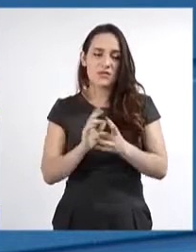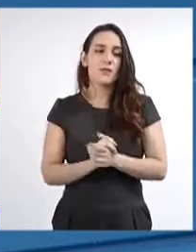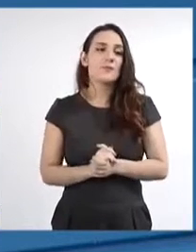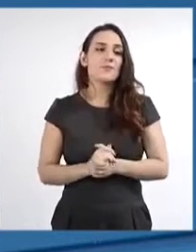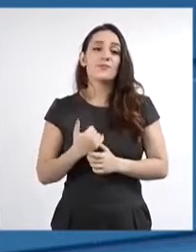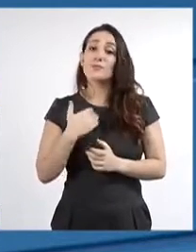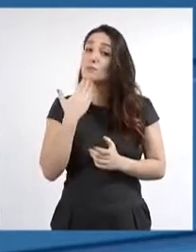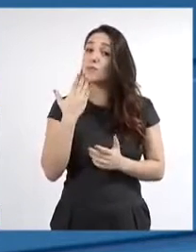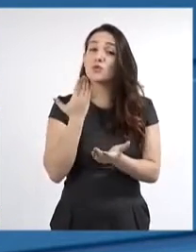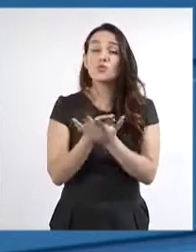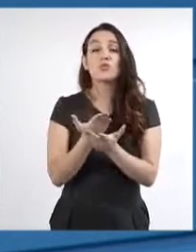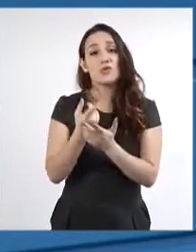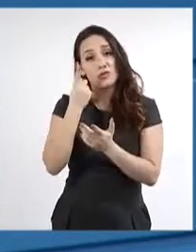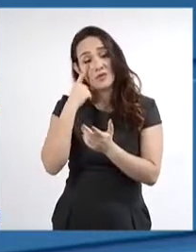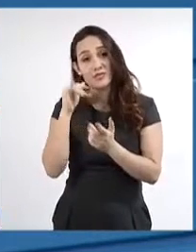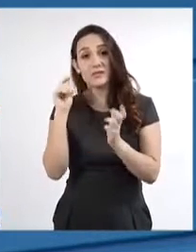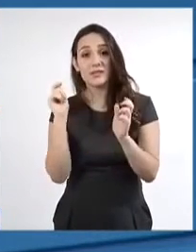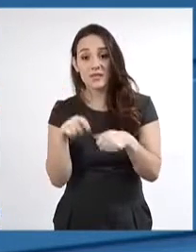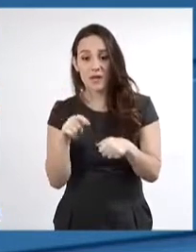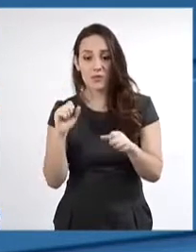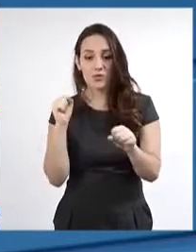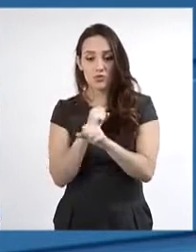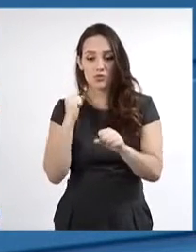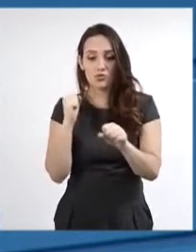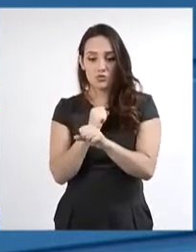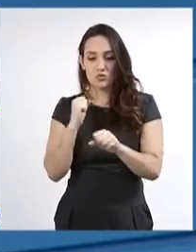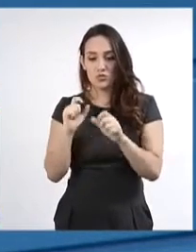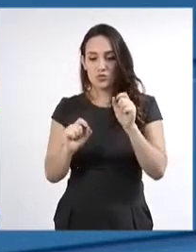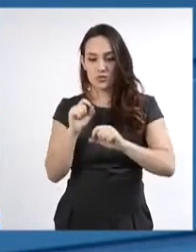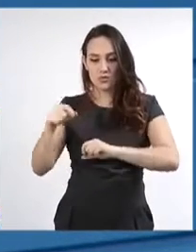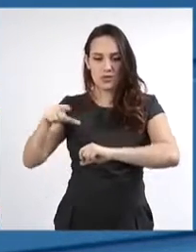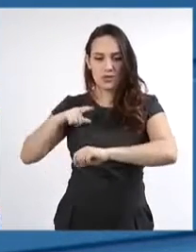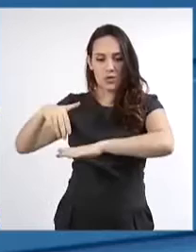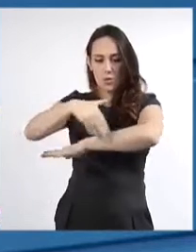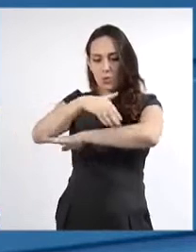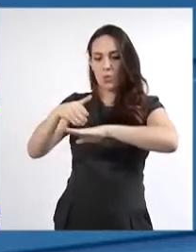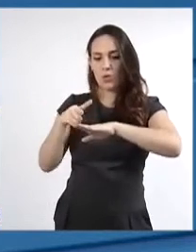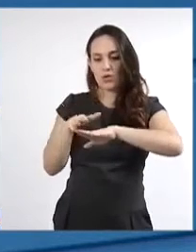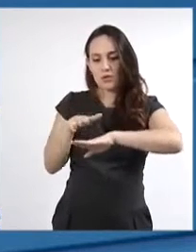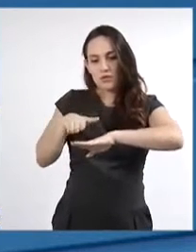viabilidade para que seja construído um trevo com iluminação pública no entroncamento da